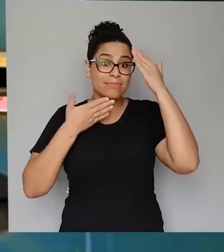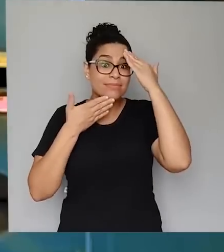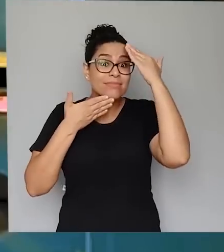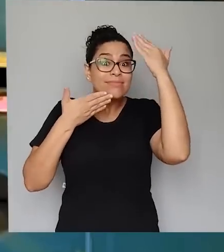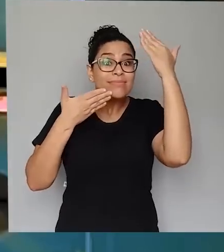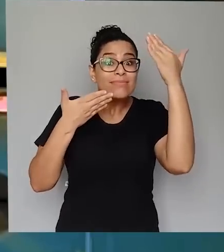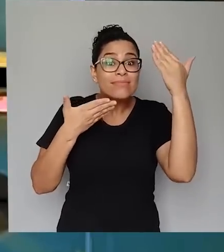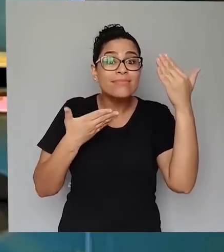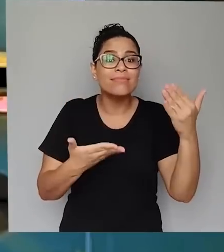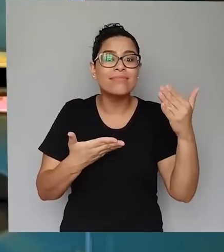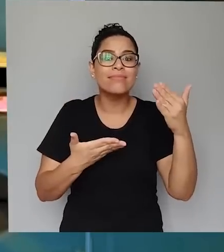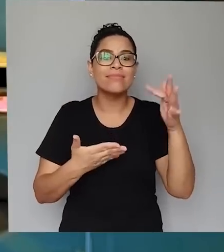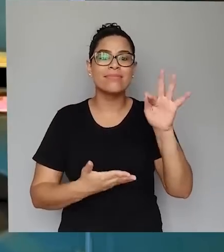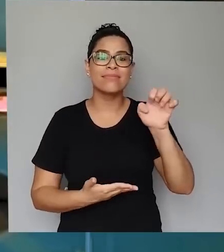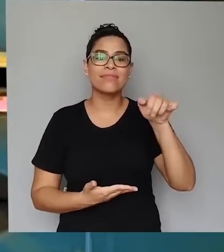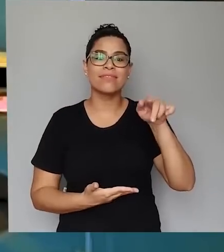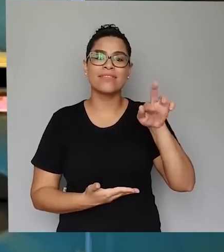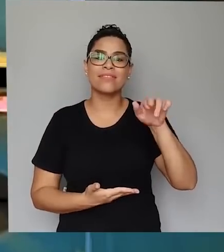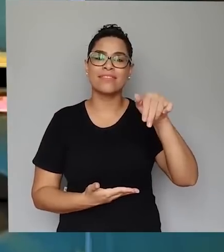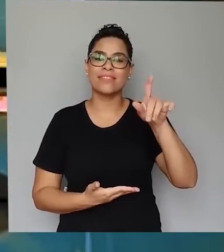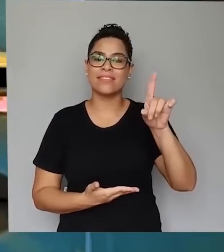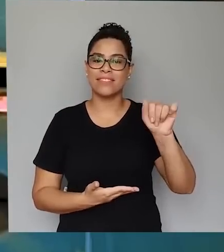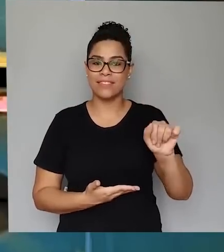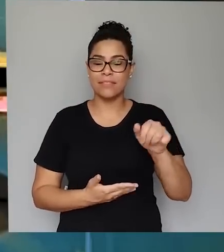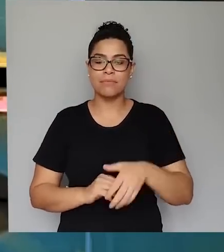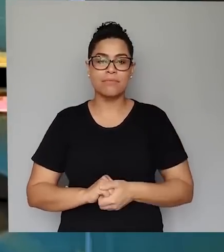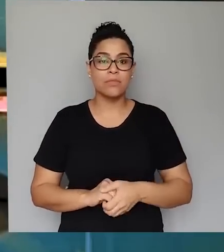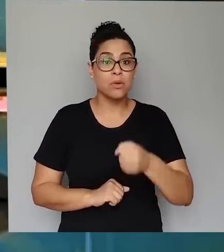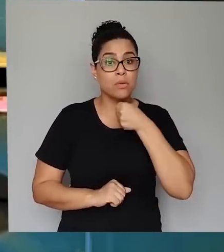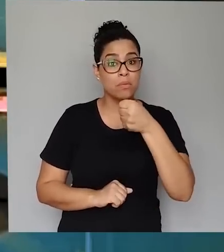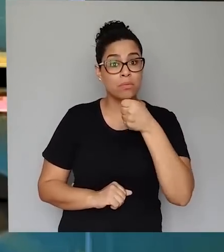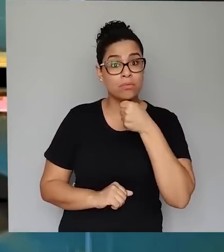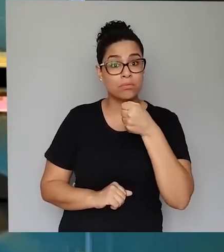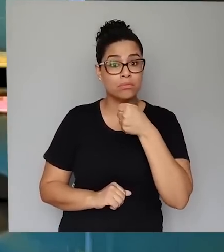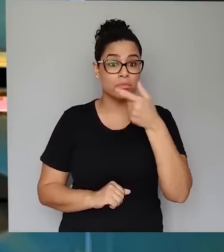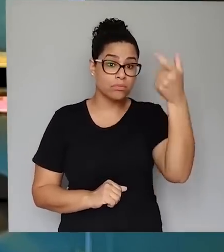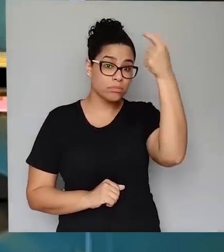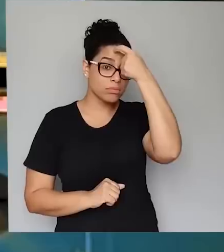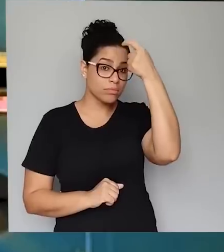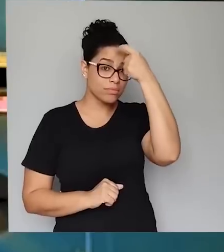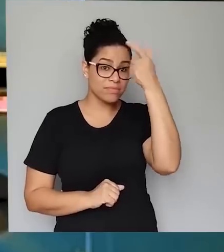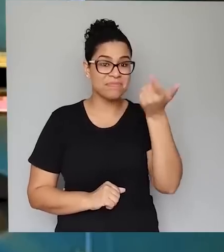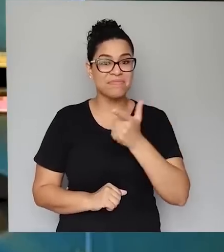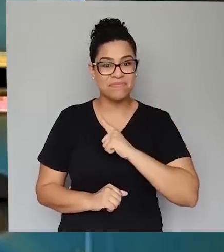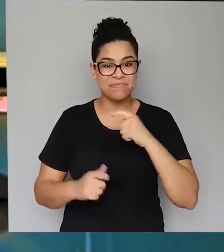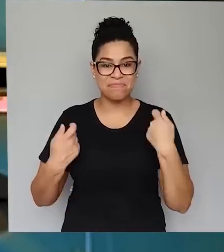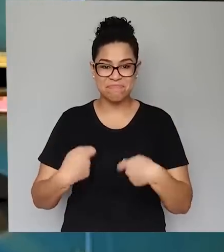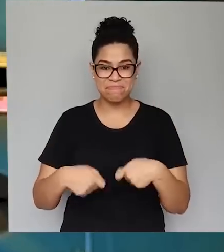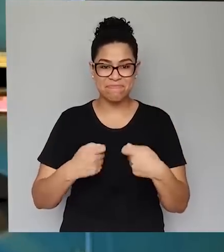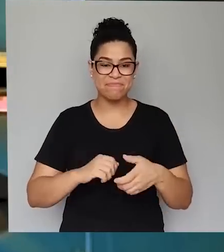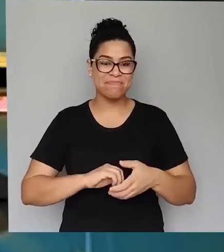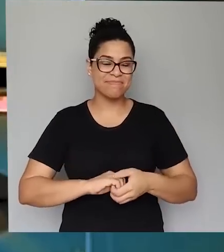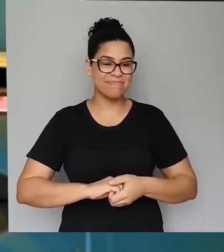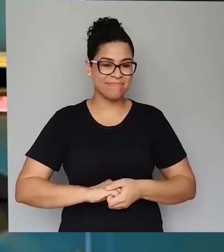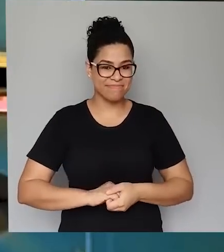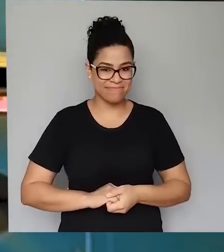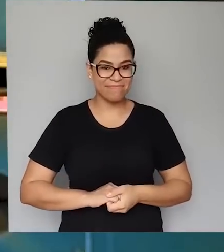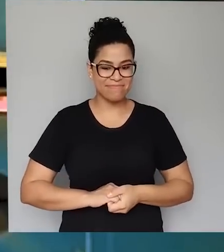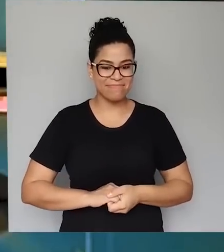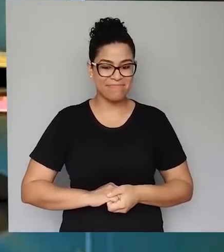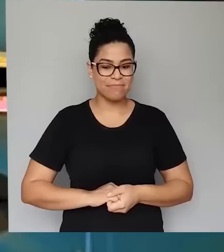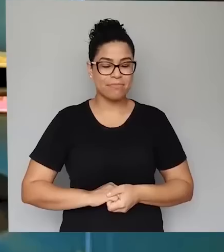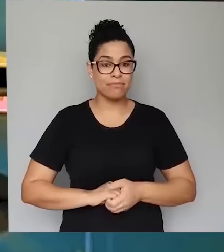Agradecemos a Fernanda pela belíssima reportagem de conscientização. Now, the weather